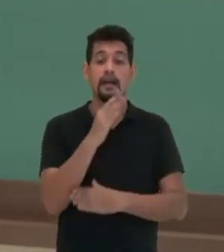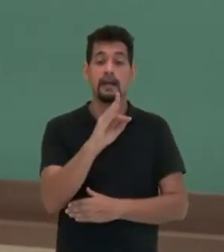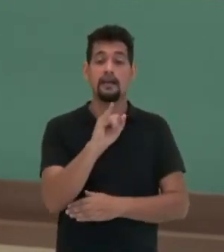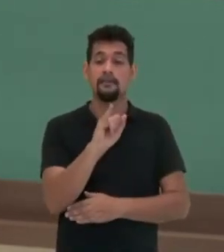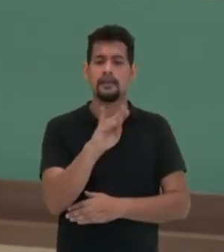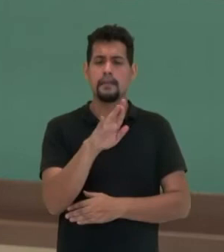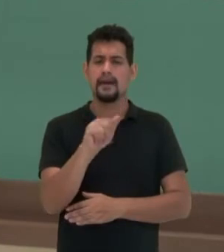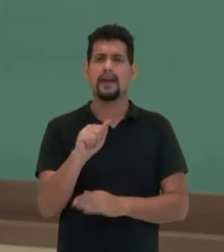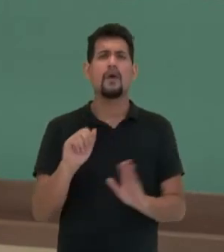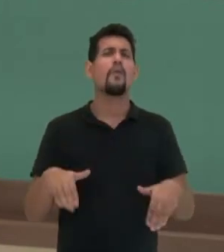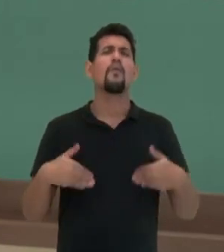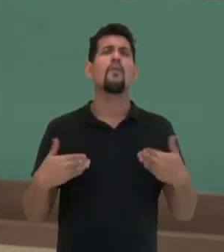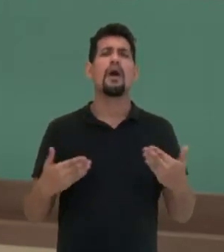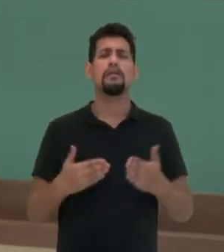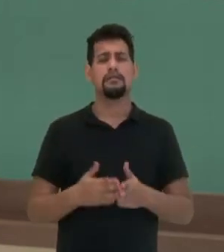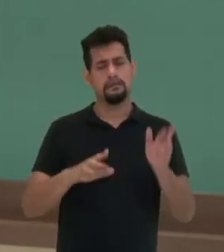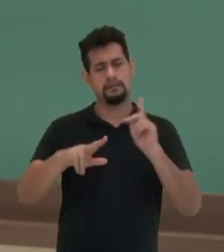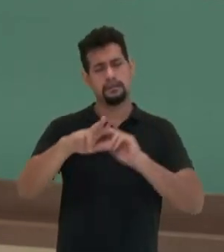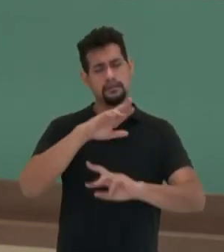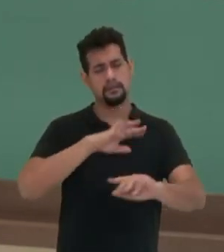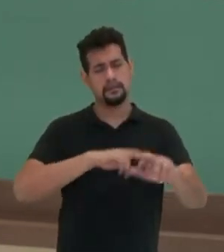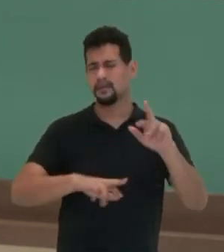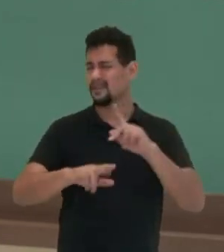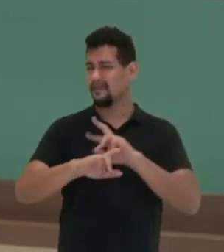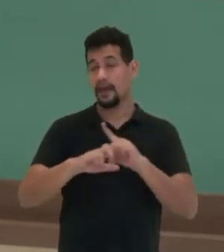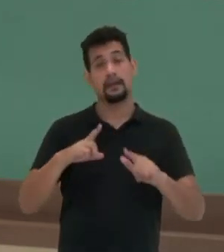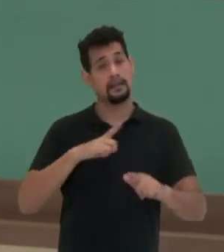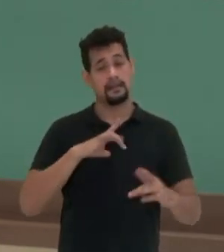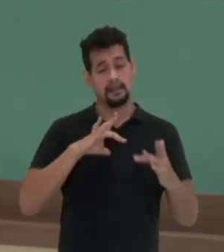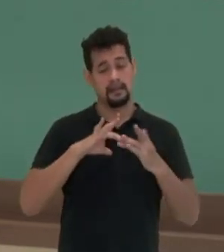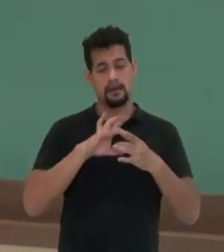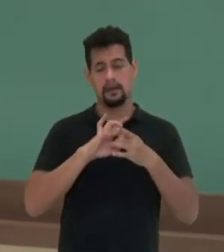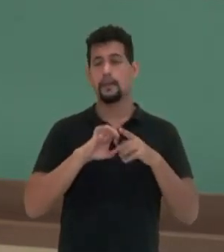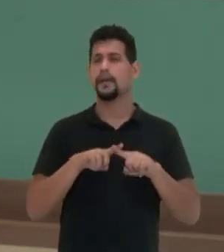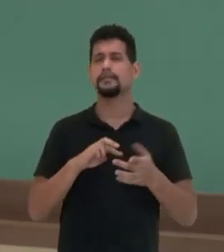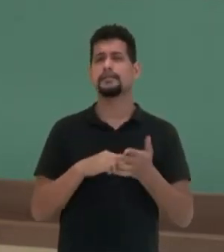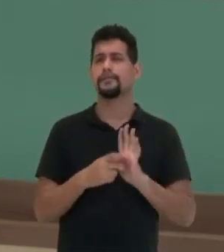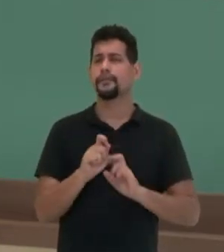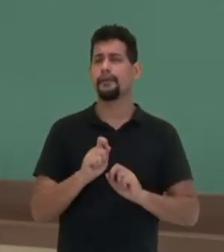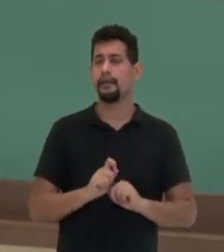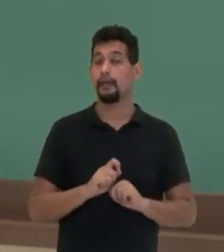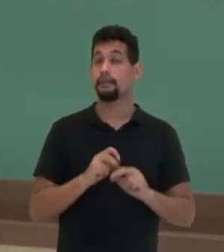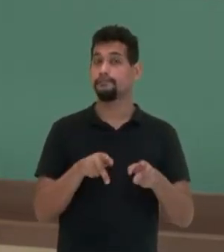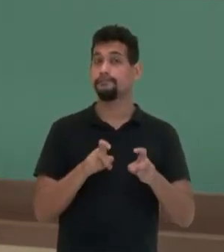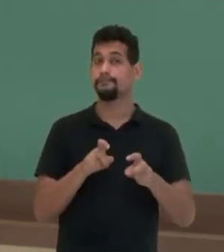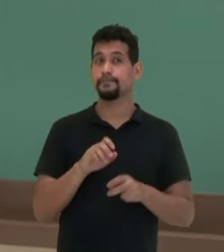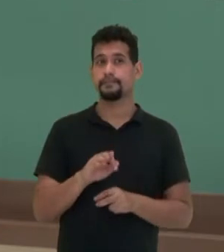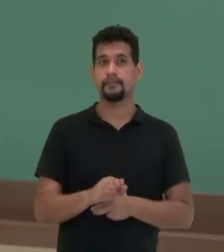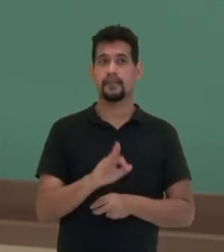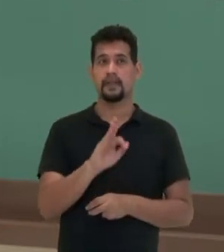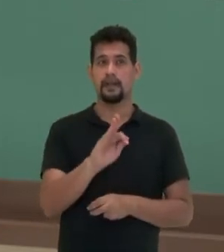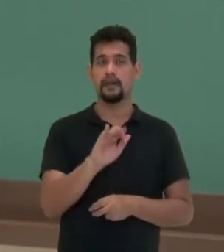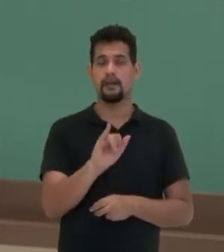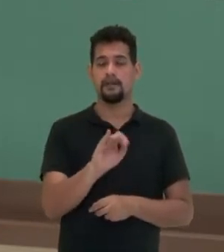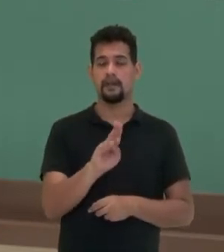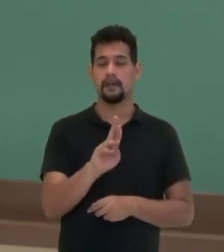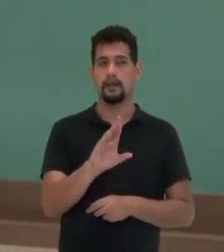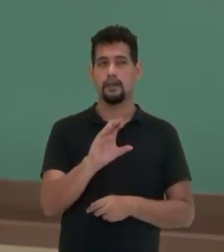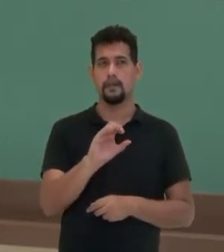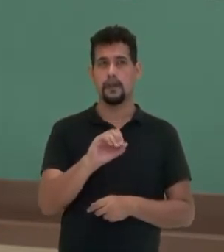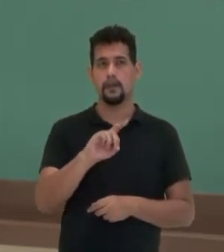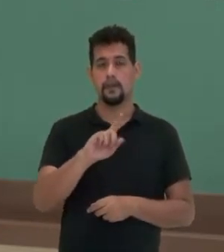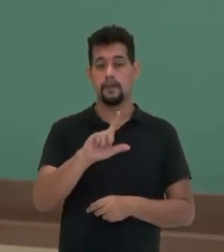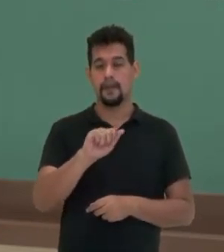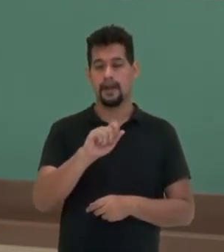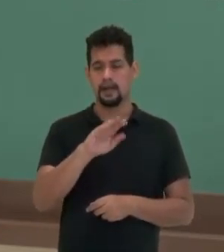fibras? As reticulares, as colágenas e as elásticas. Então, ele é esse fibroblasto. Outra célula que